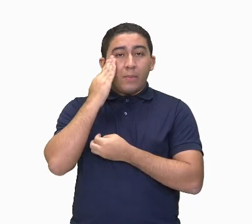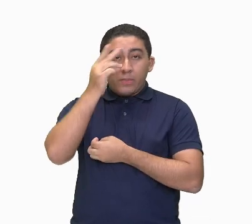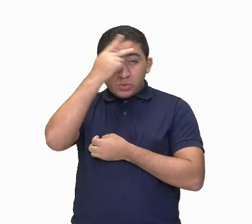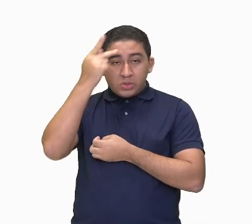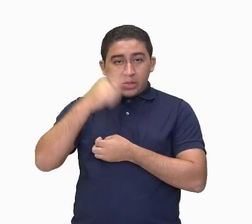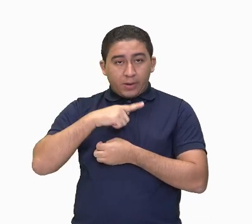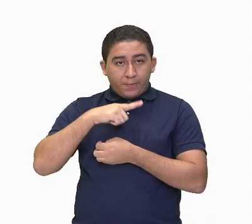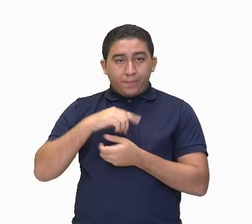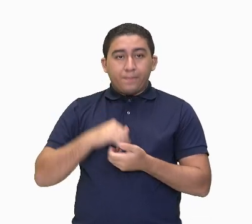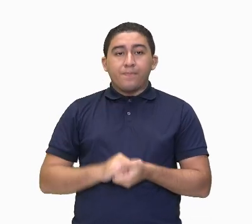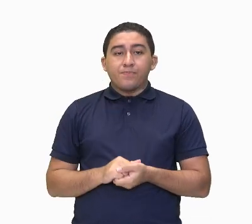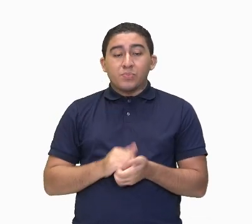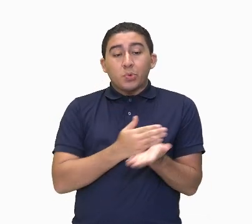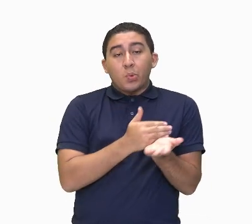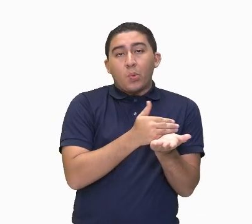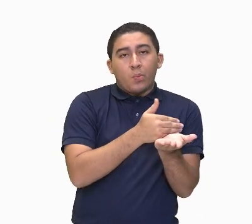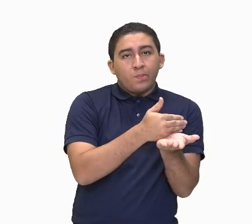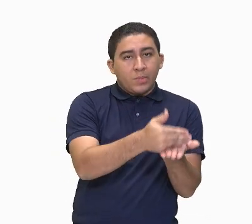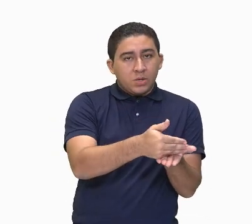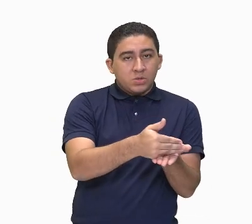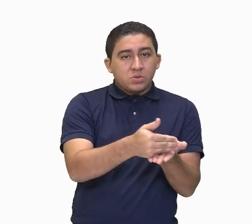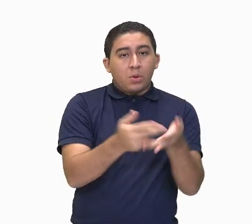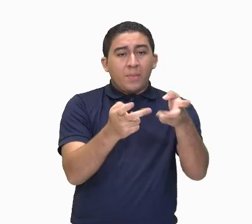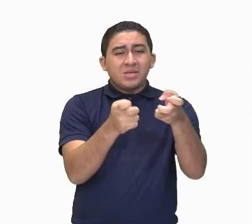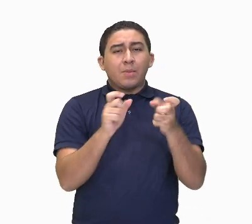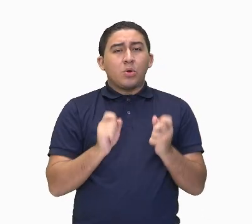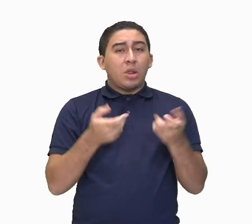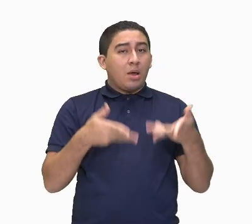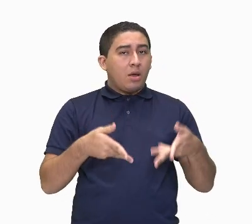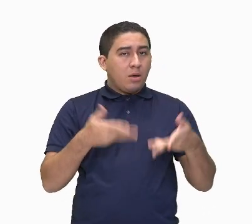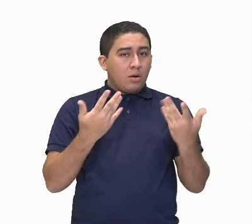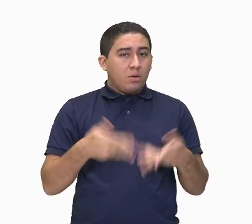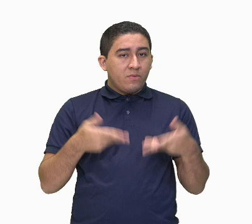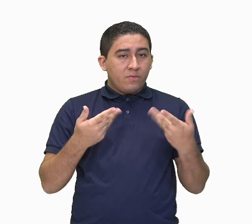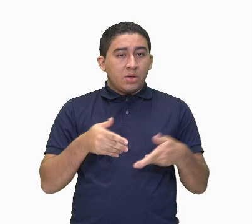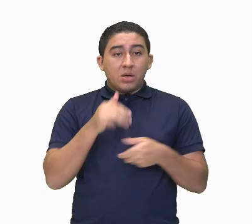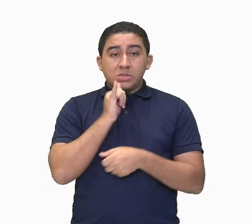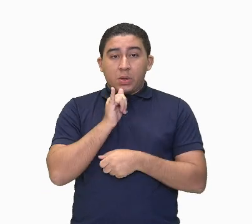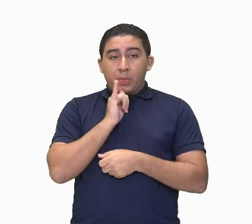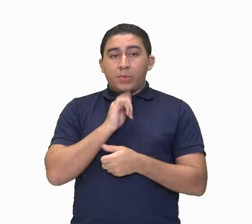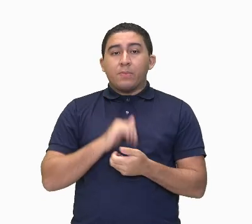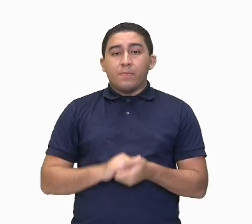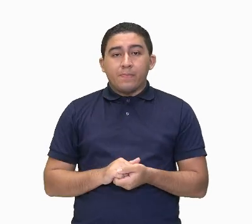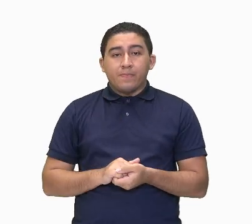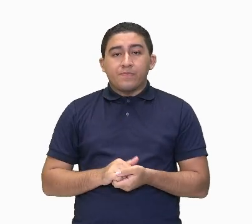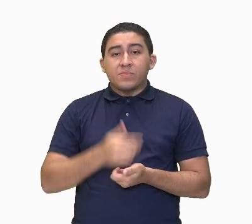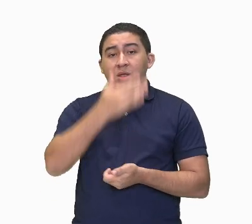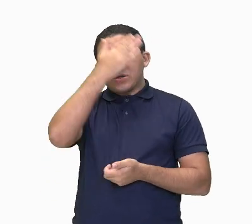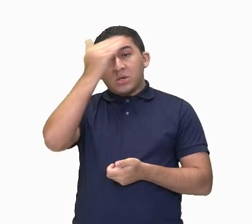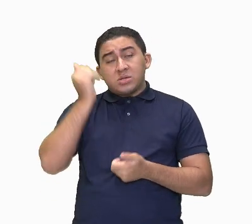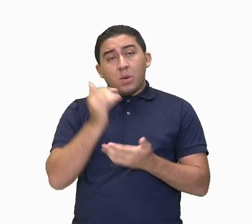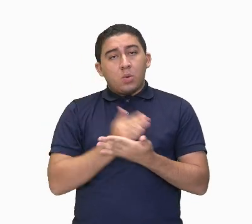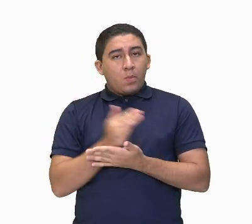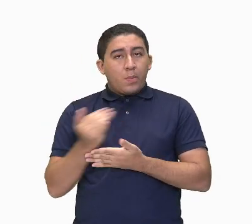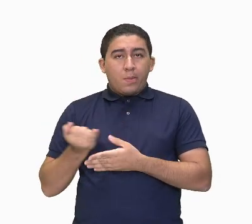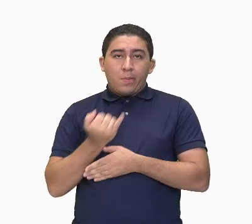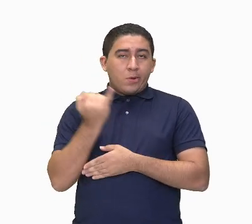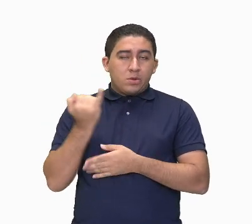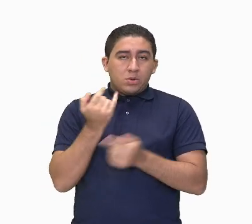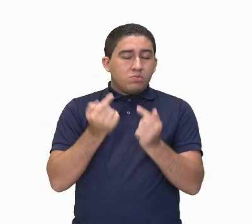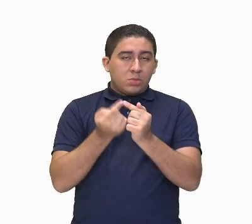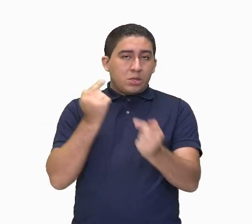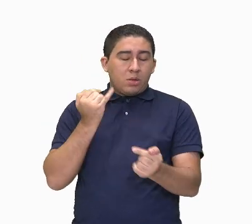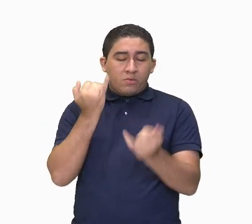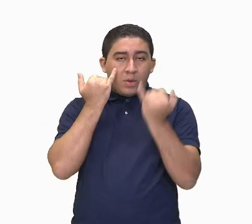fase inicial, a gente observa ali alguns sintomas mais leves, né? Por exemplo, esquecimento de eventos e